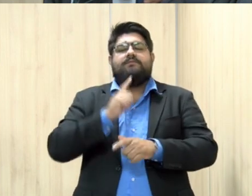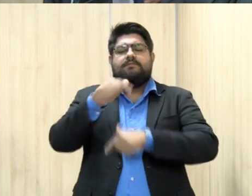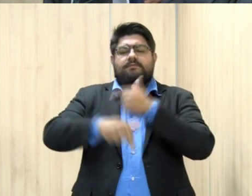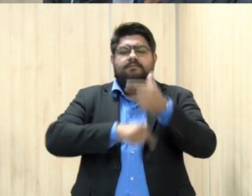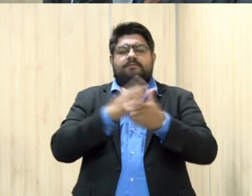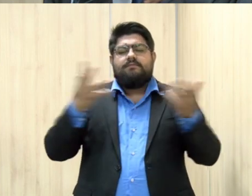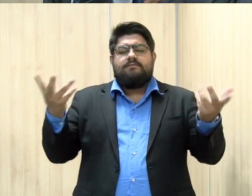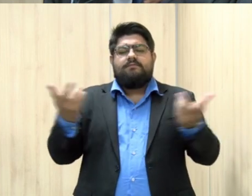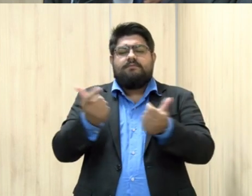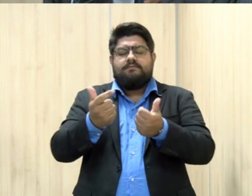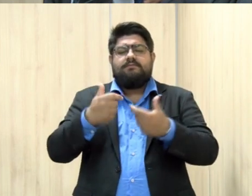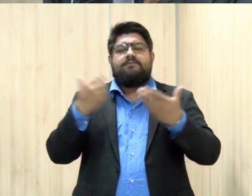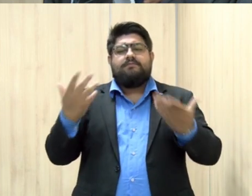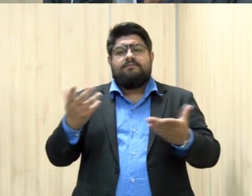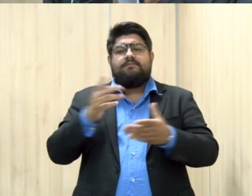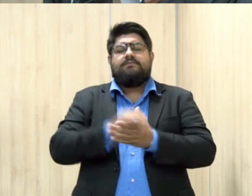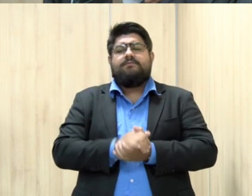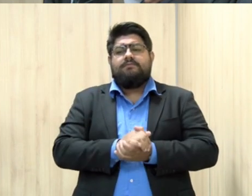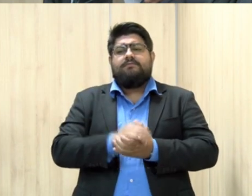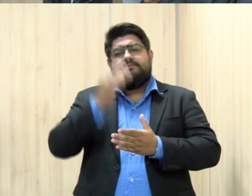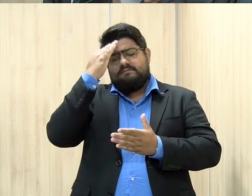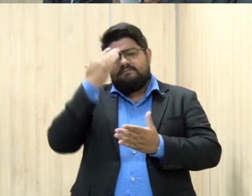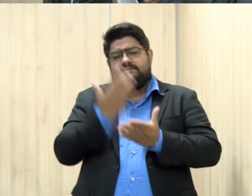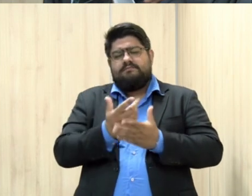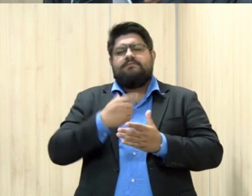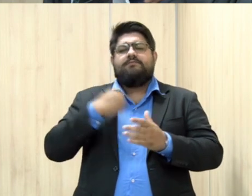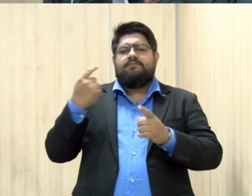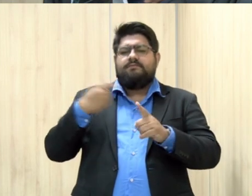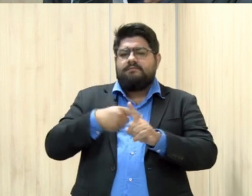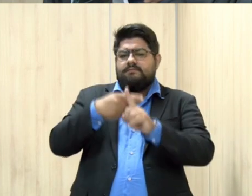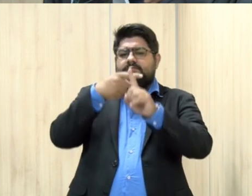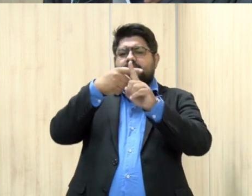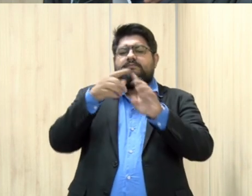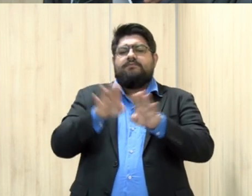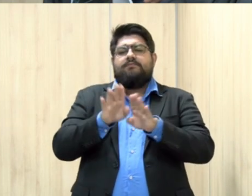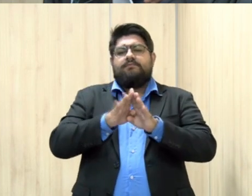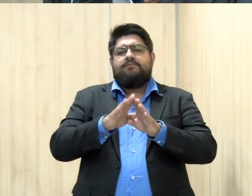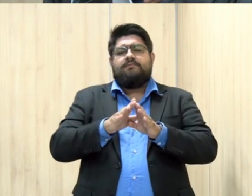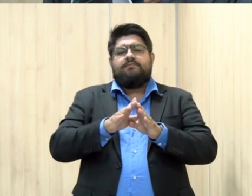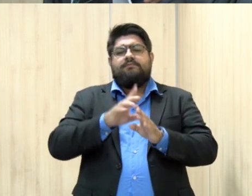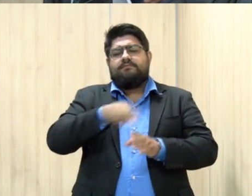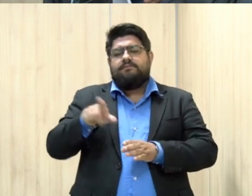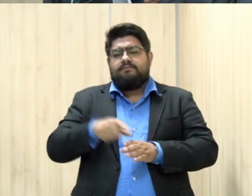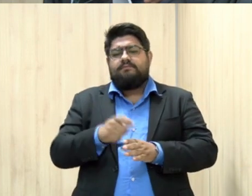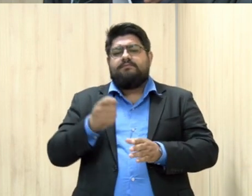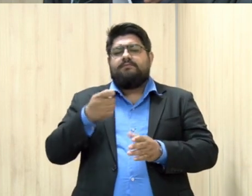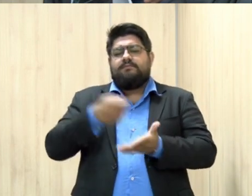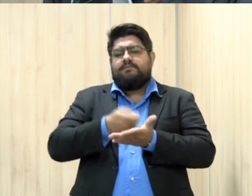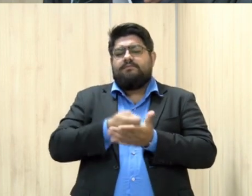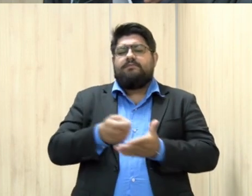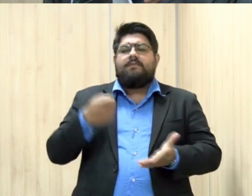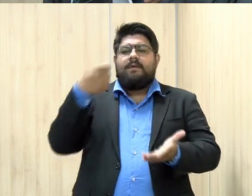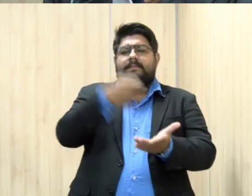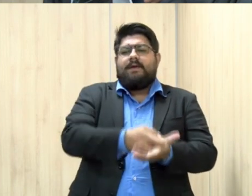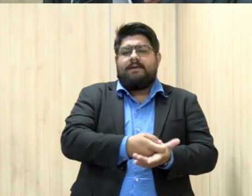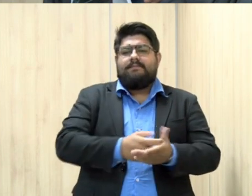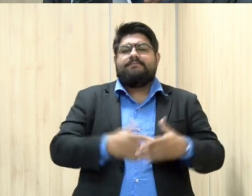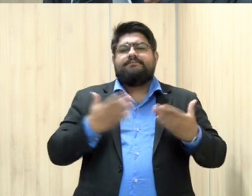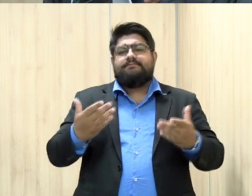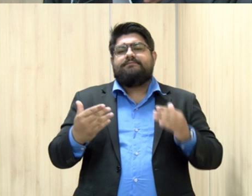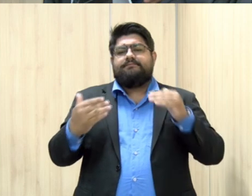e acredito que seriam beneficiados também com essa isenção Então o meu voto é